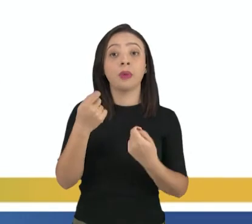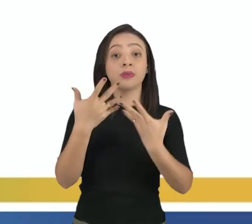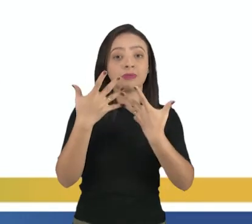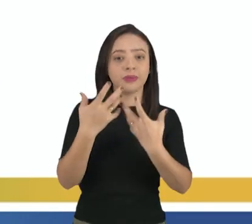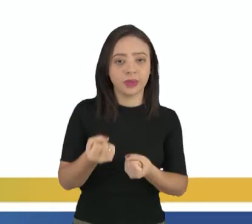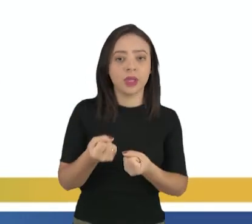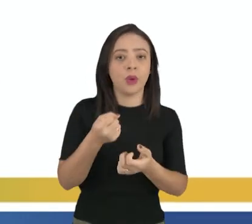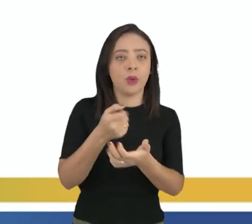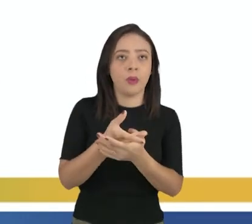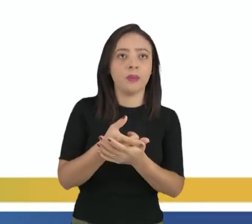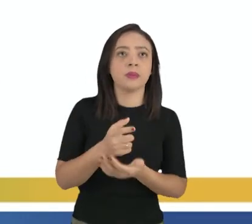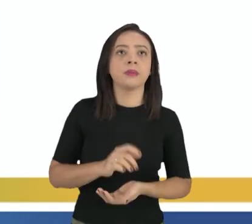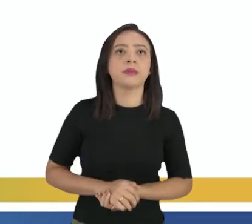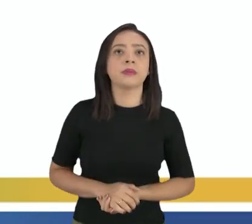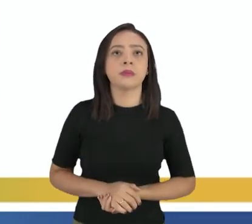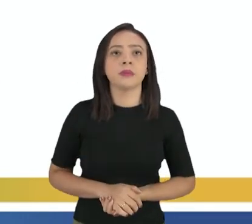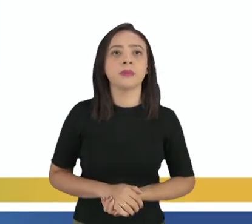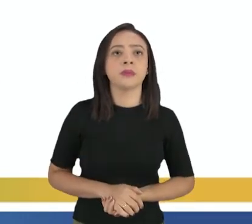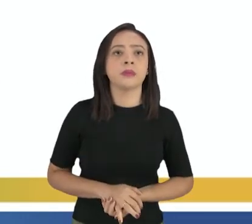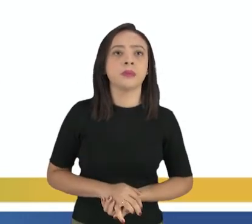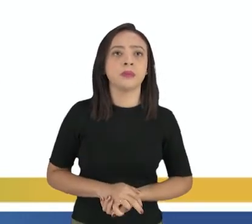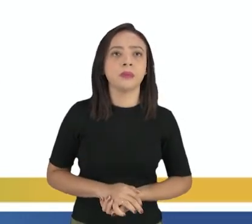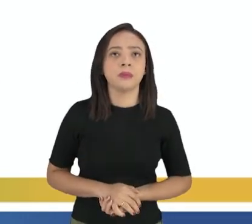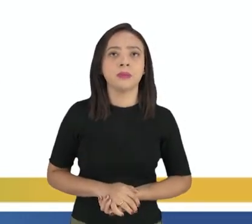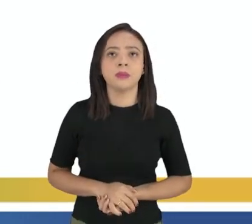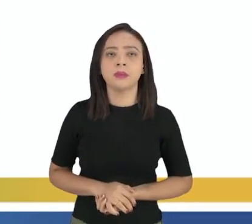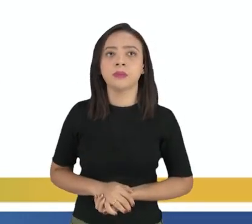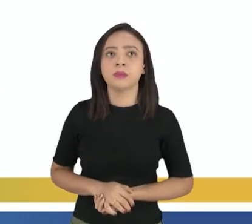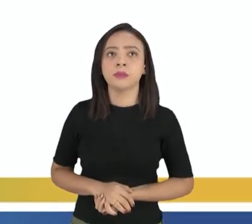consumo. Vamos lá.